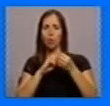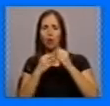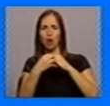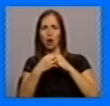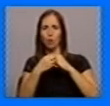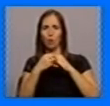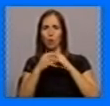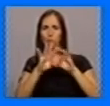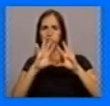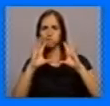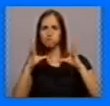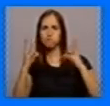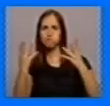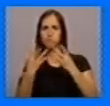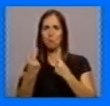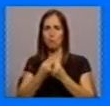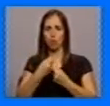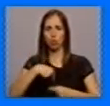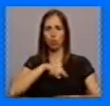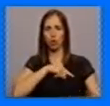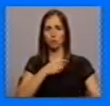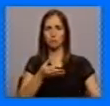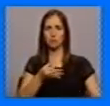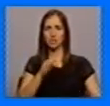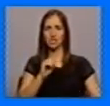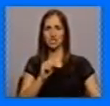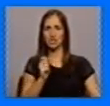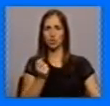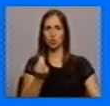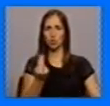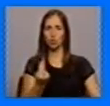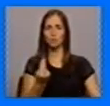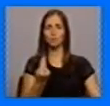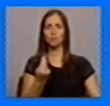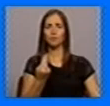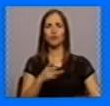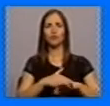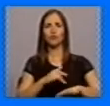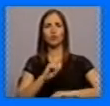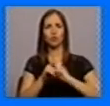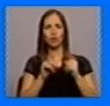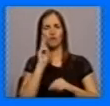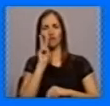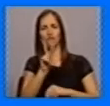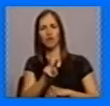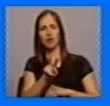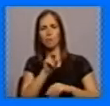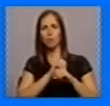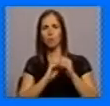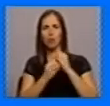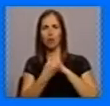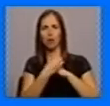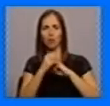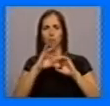nós, a nuvem molecular de Perseu, e então o que se fez foi olhar para esta nuvem molecular, onde